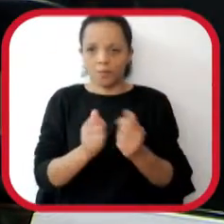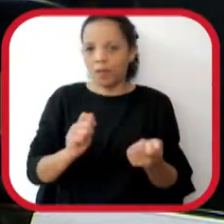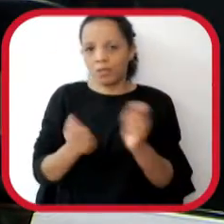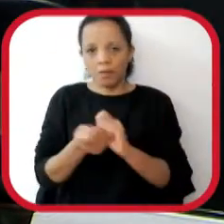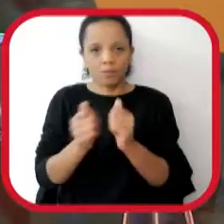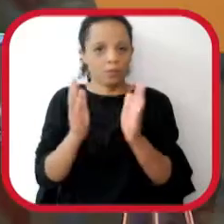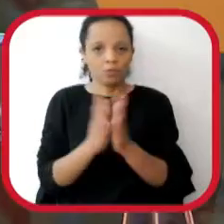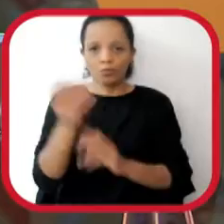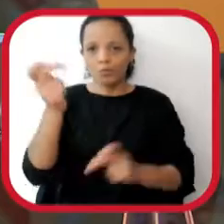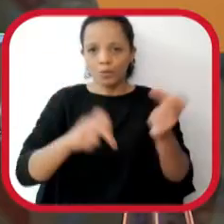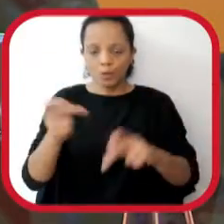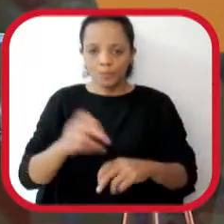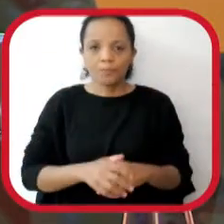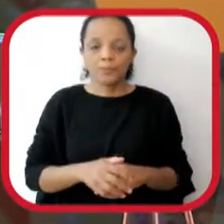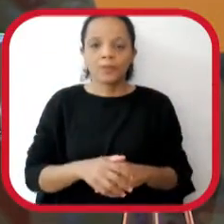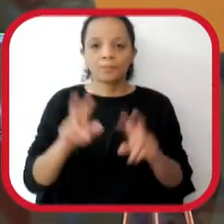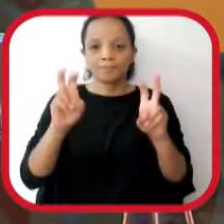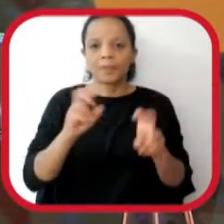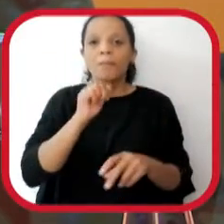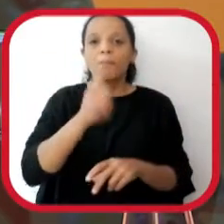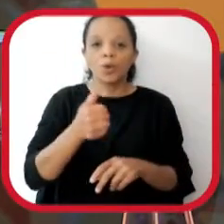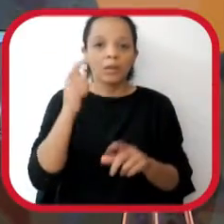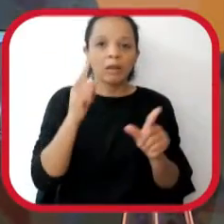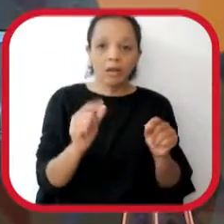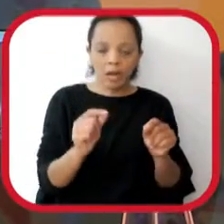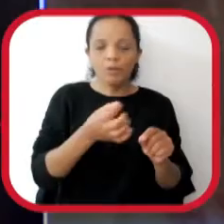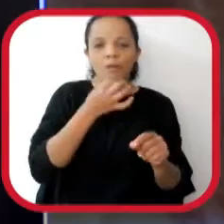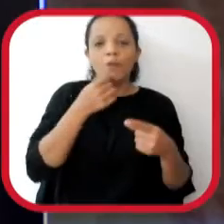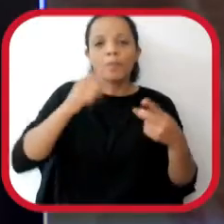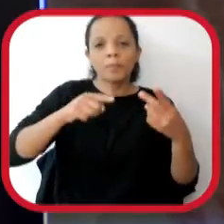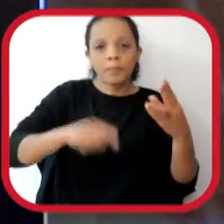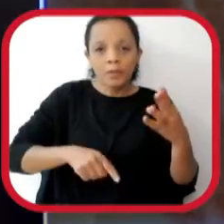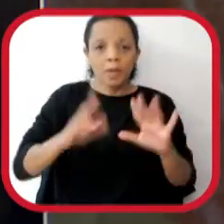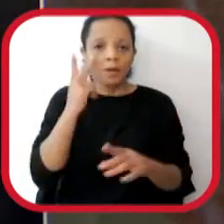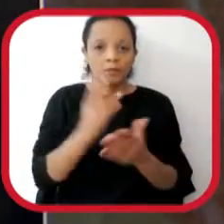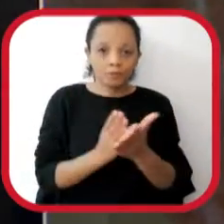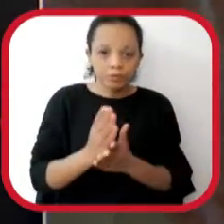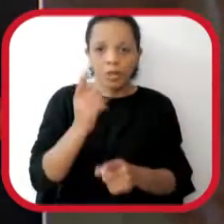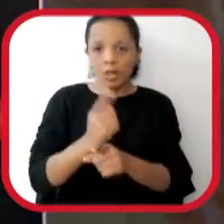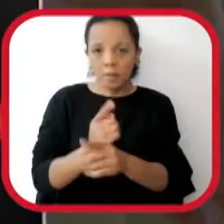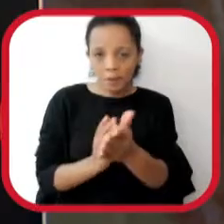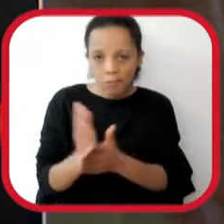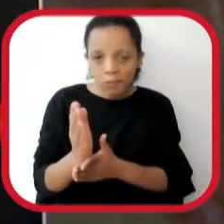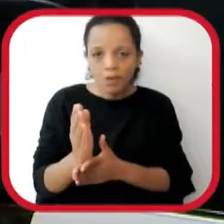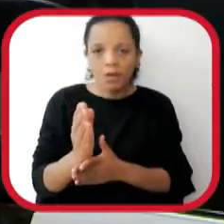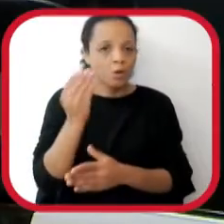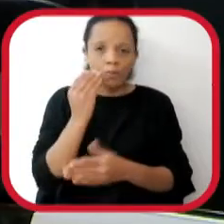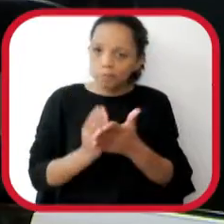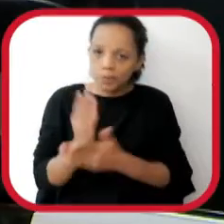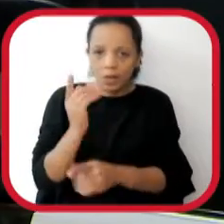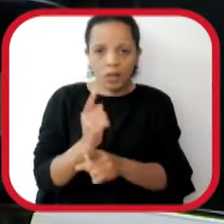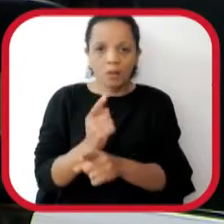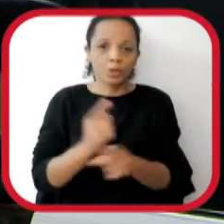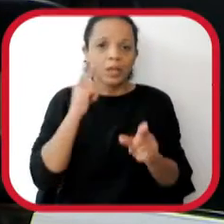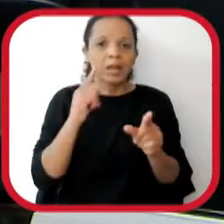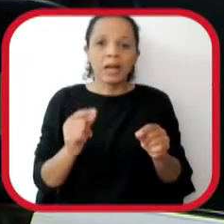a todas as mudanças. A morte da rádio foi anunciada variedíssimas vezes, sobreviveu, viveu e não tem